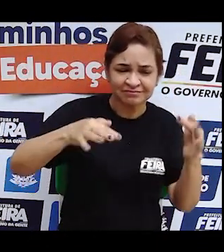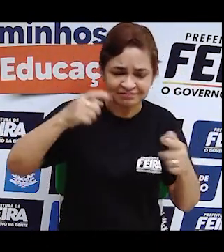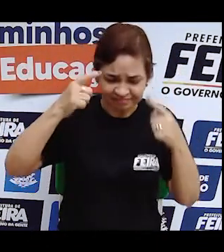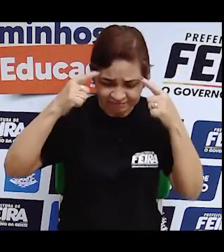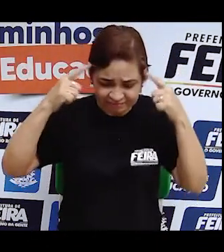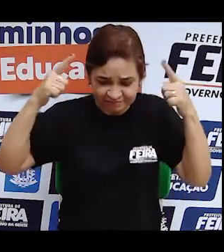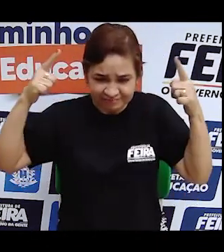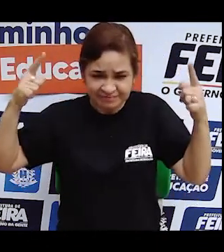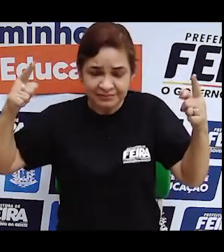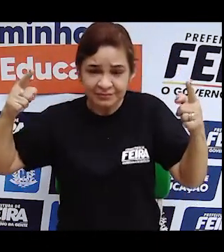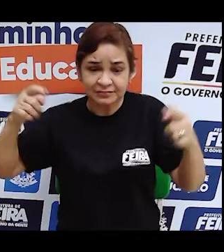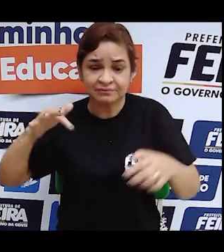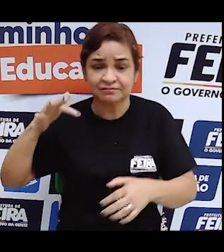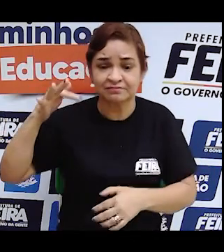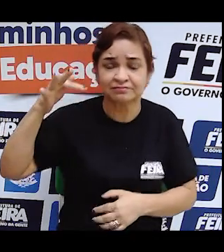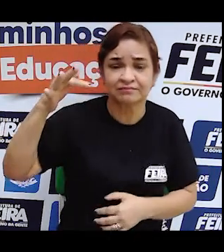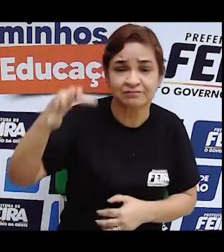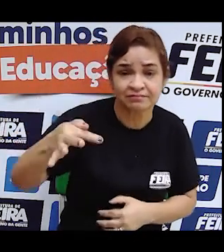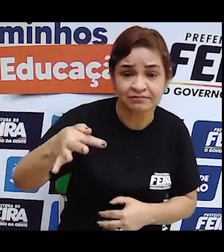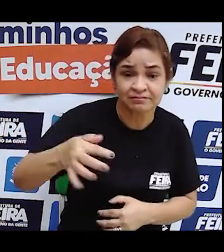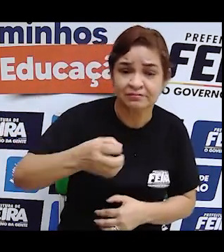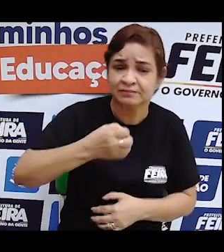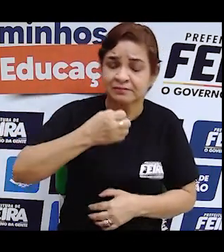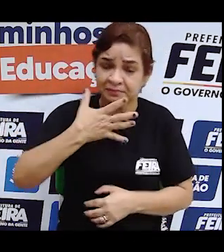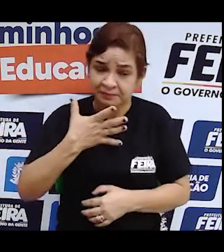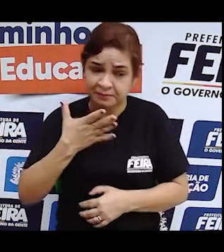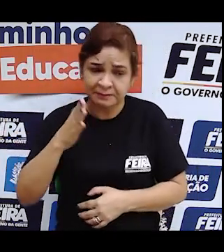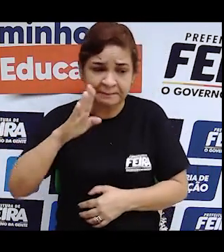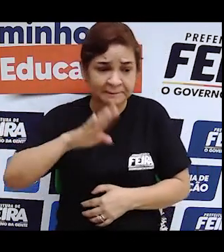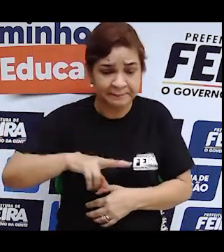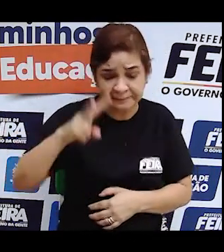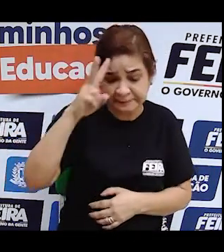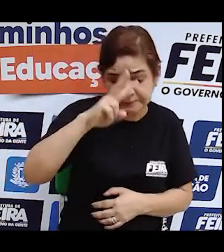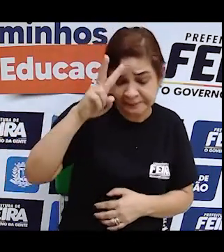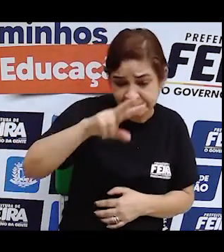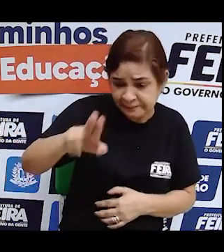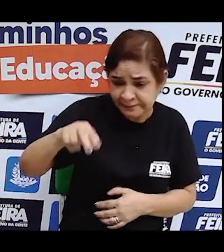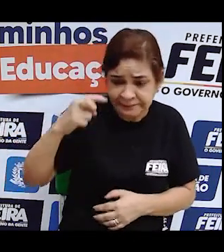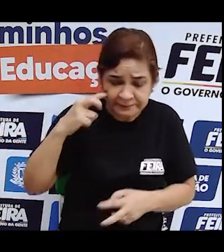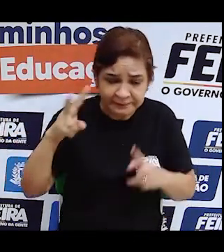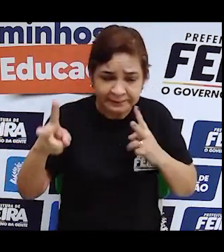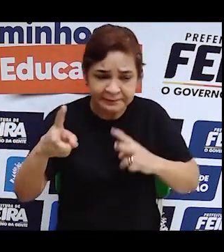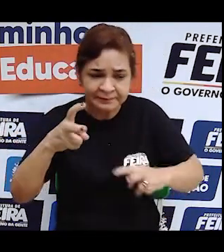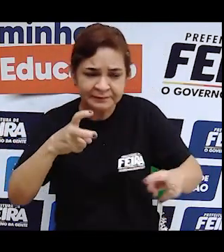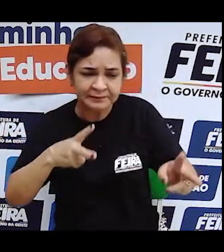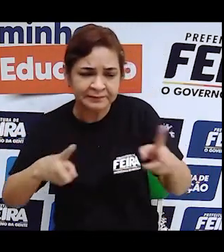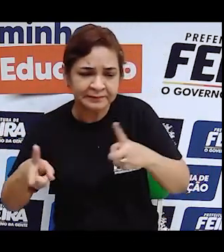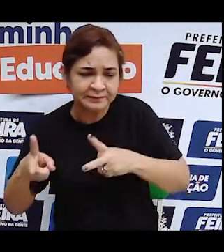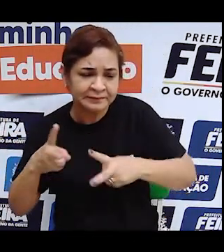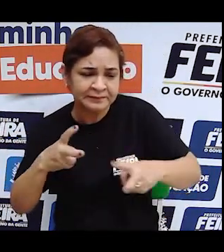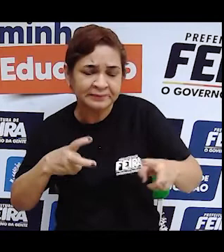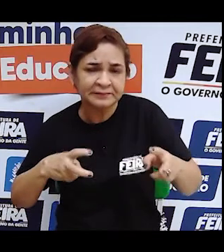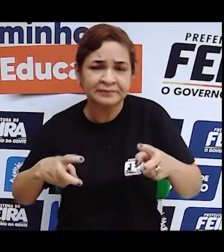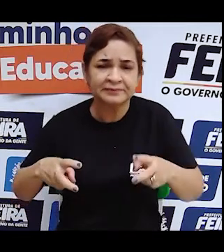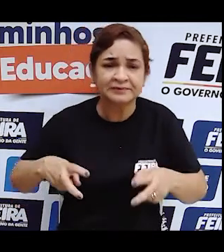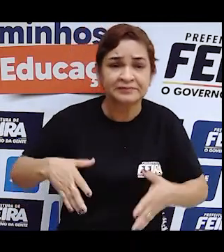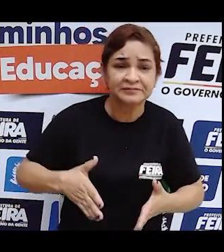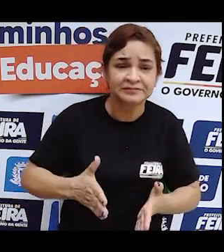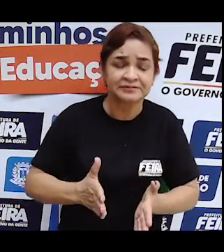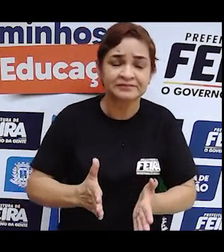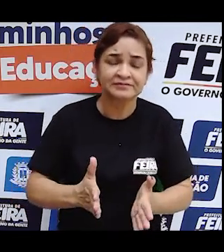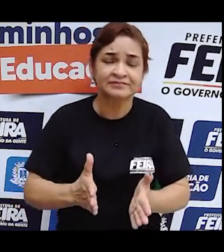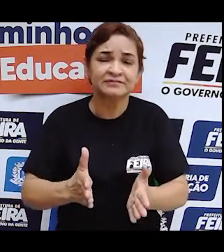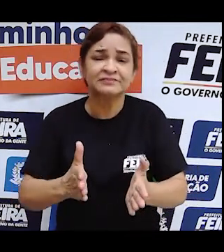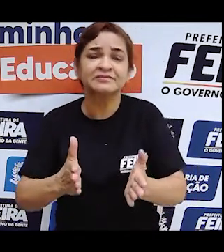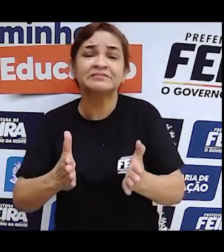pensar além do bem e do mal, lembrar de coisas que ninguém viu, o mundo lá sempre a